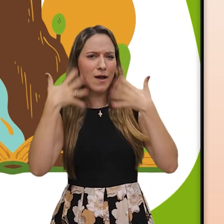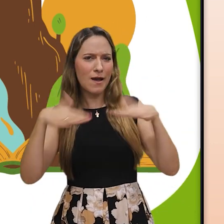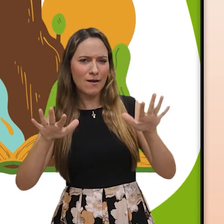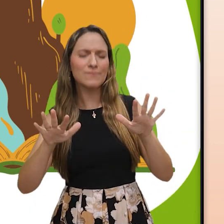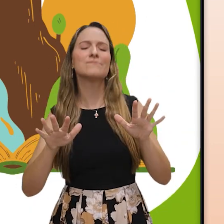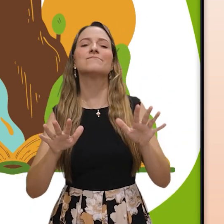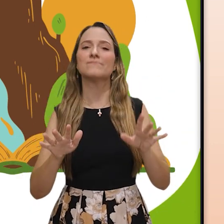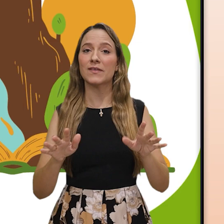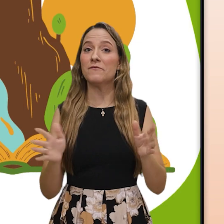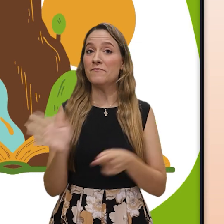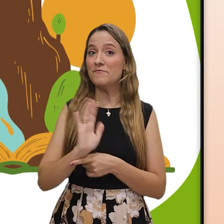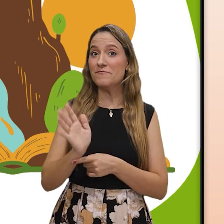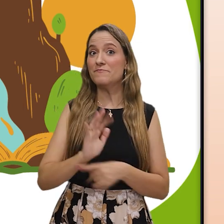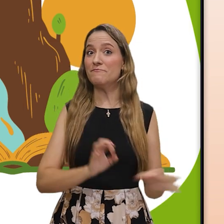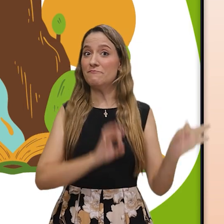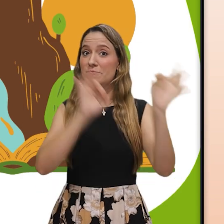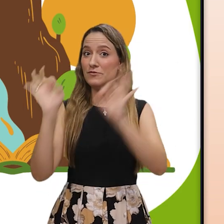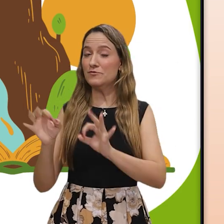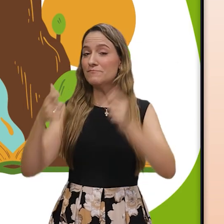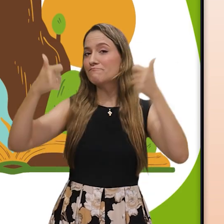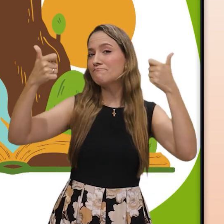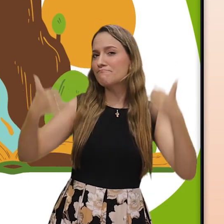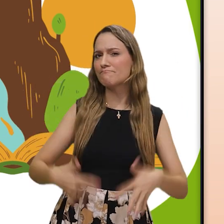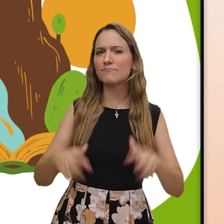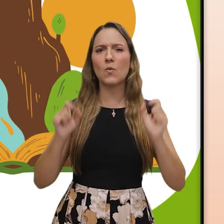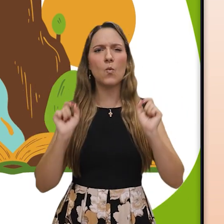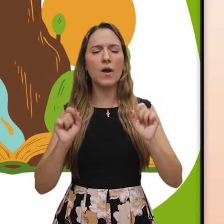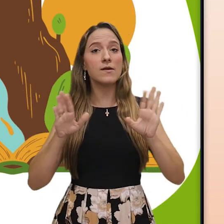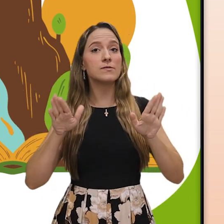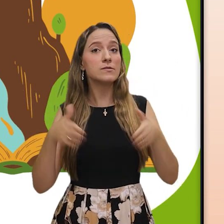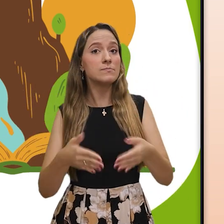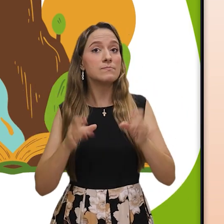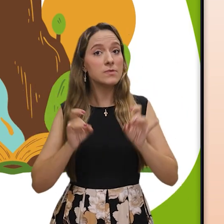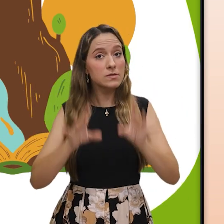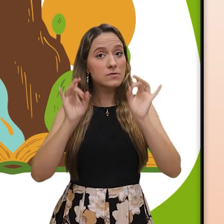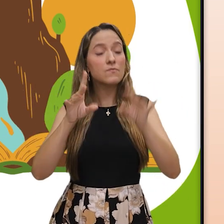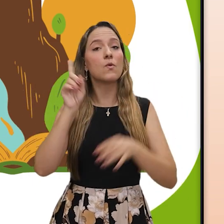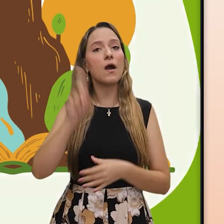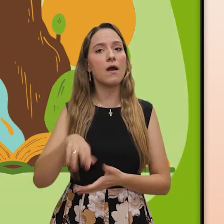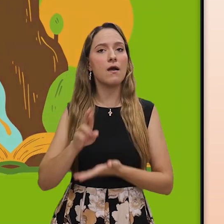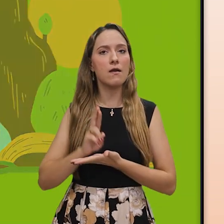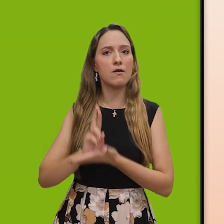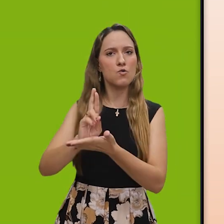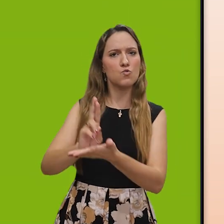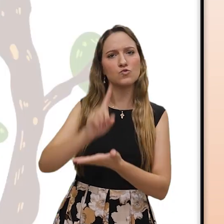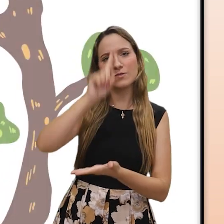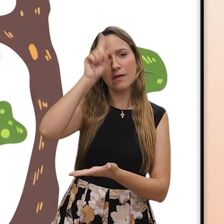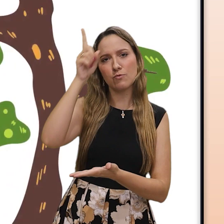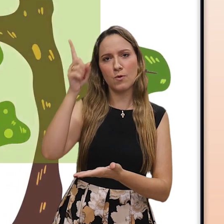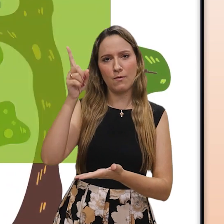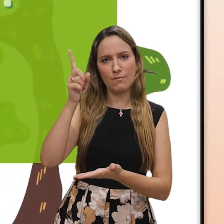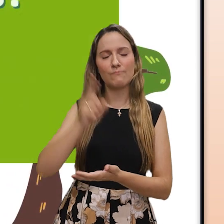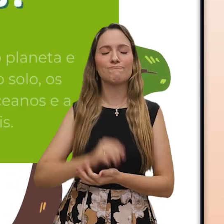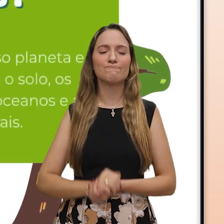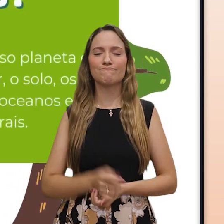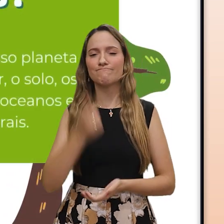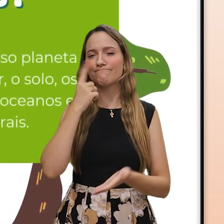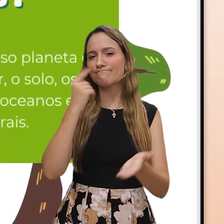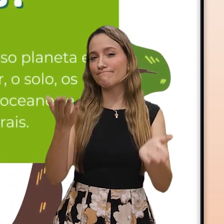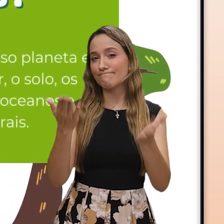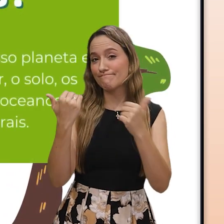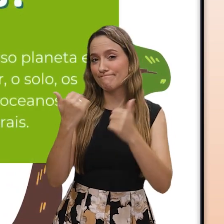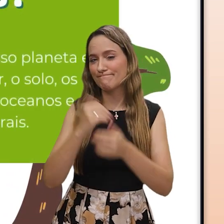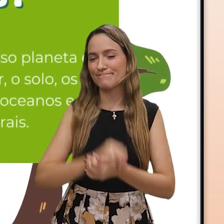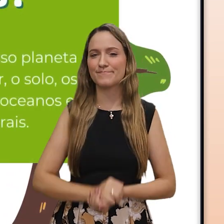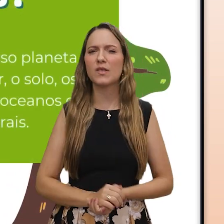físico-naturais nesse vídeo falando especificamente dos recursos naturais.